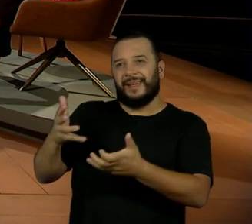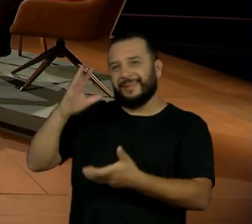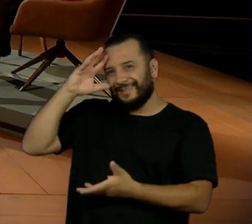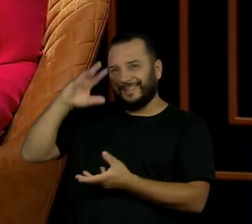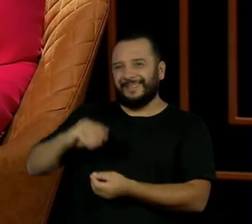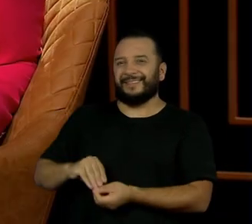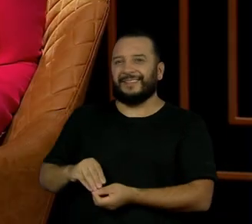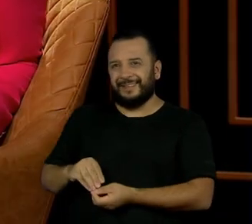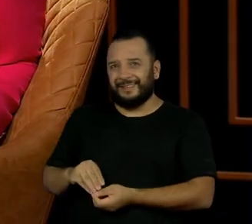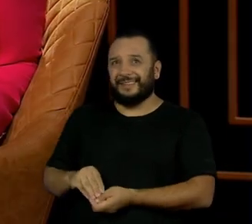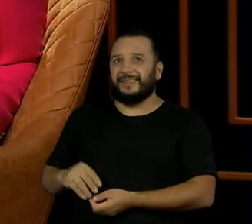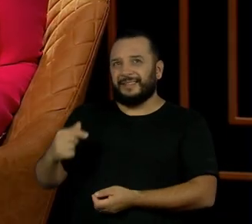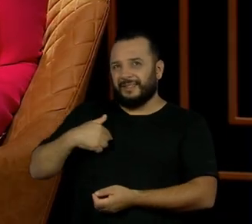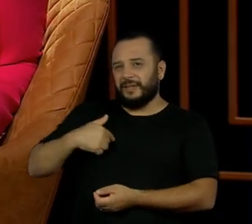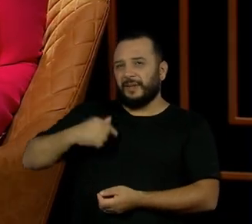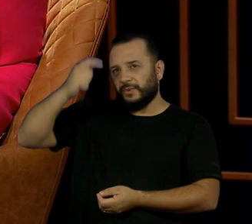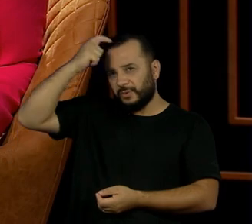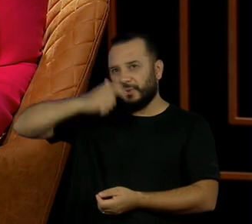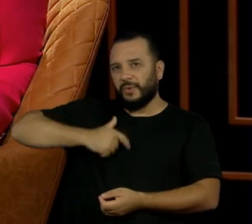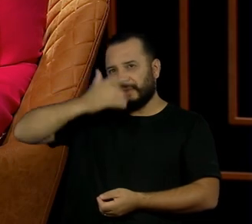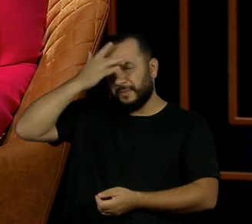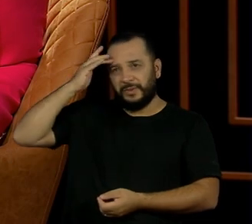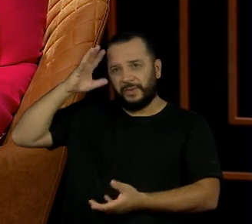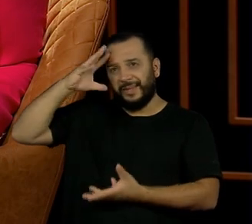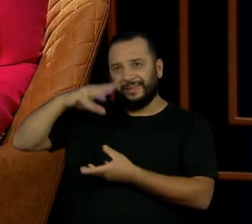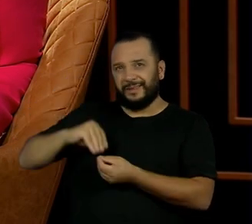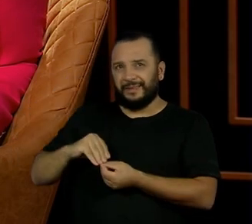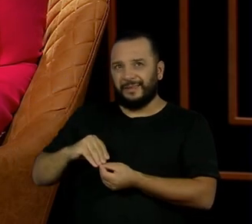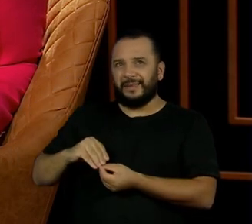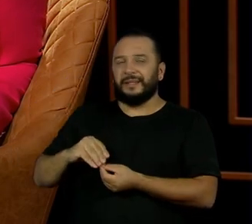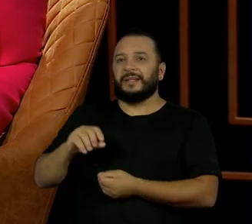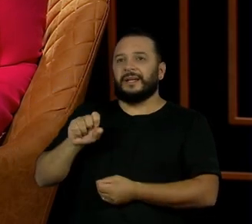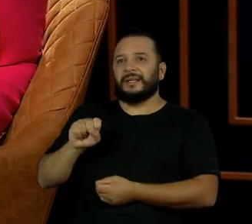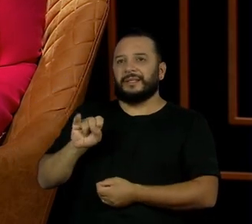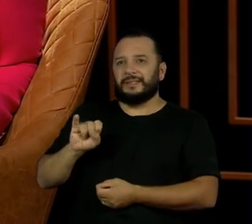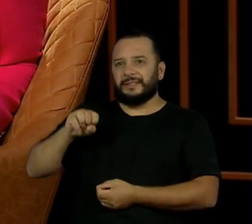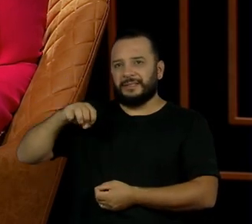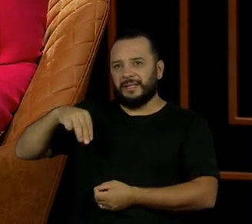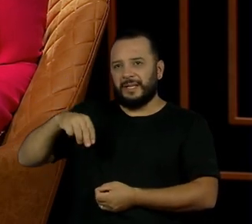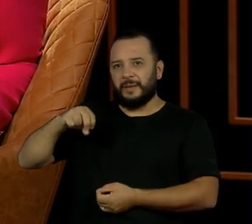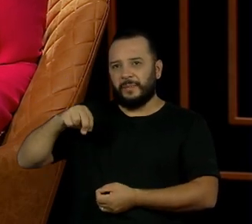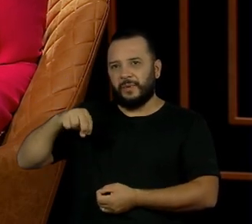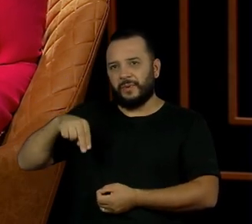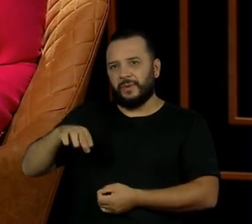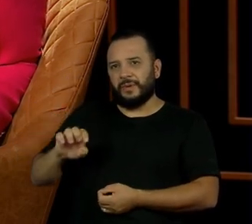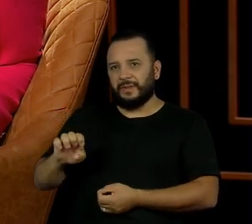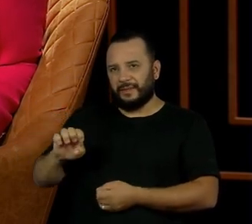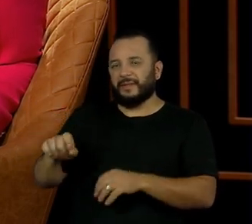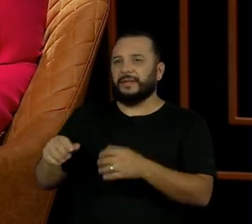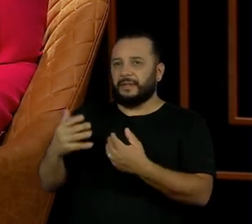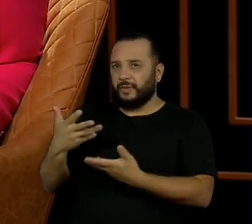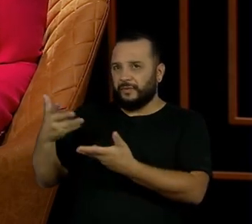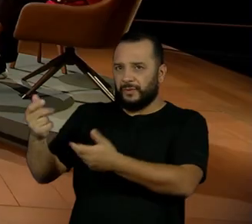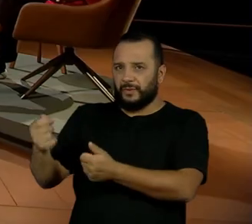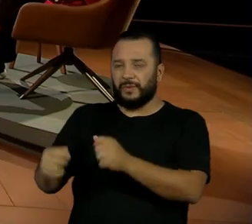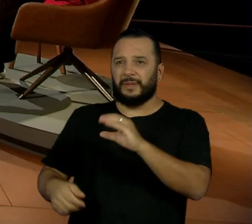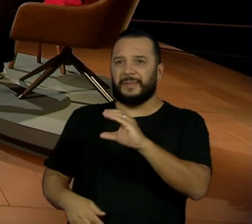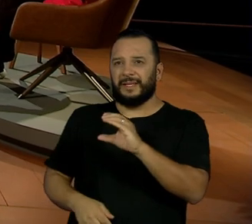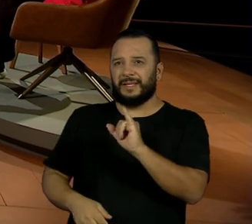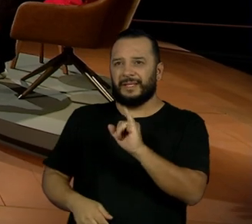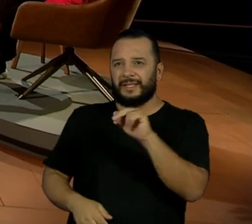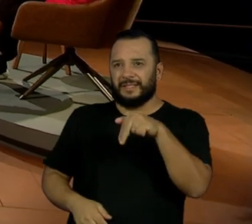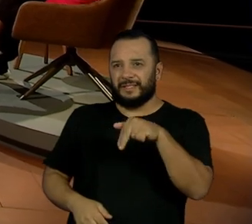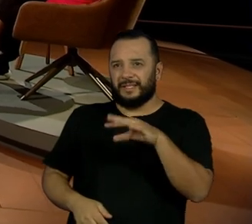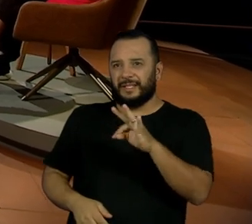e eu sou uma dessas pessoas né eu fui convidada pela Simone Sancho e pela Cíntia a